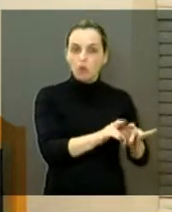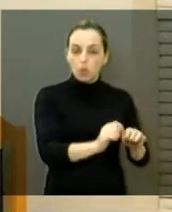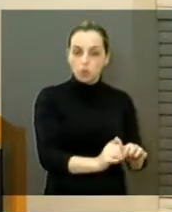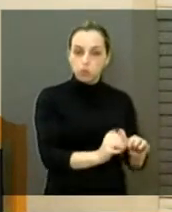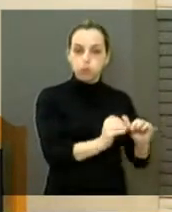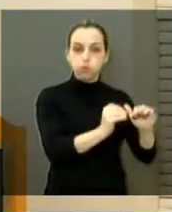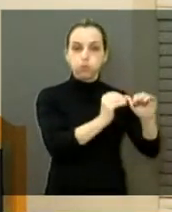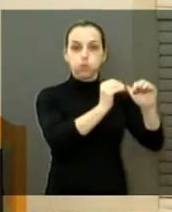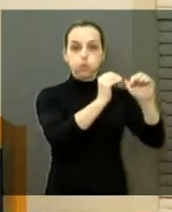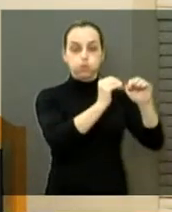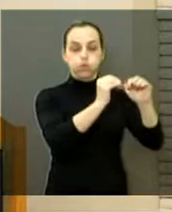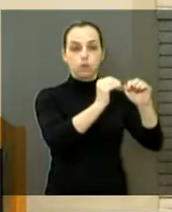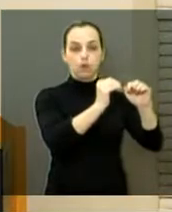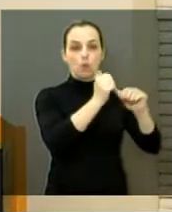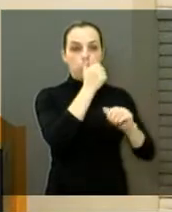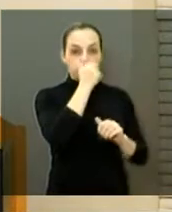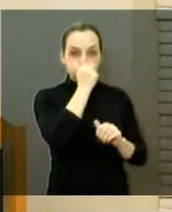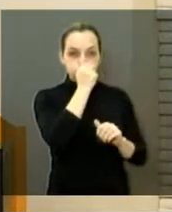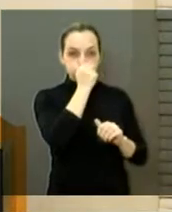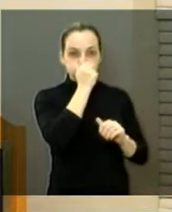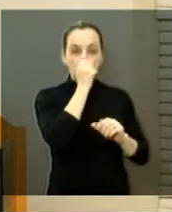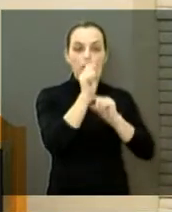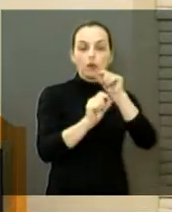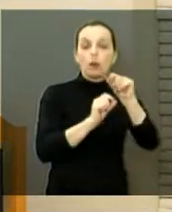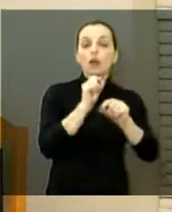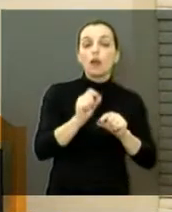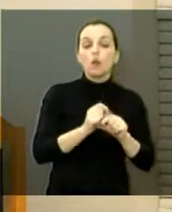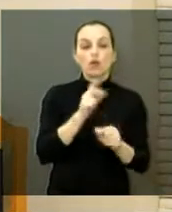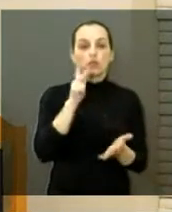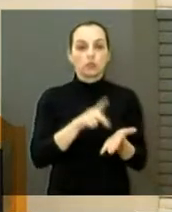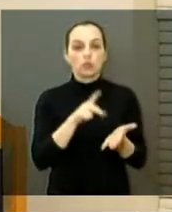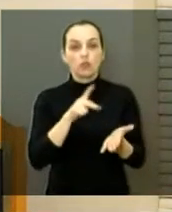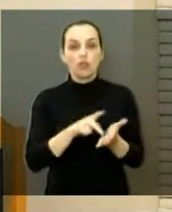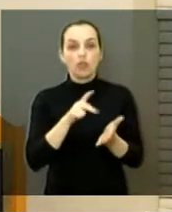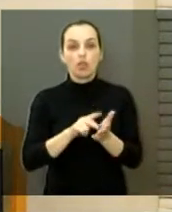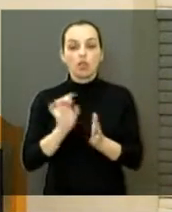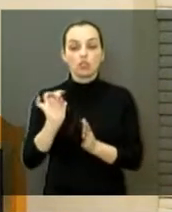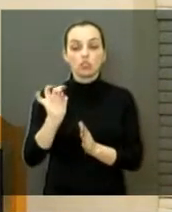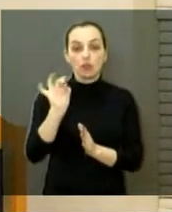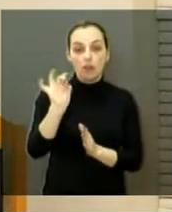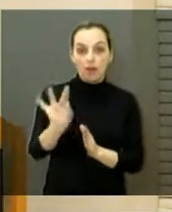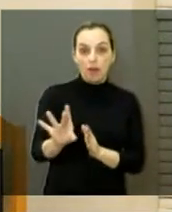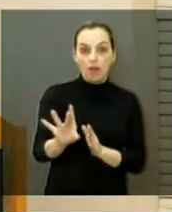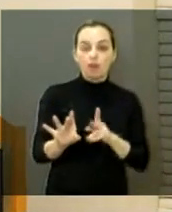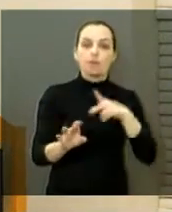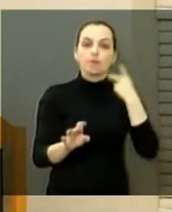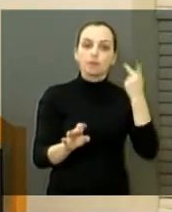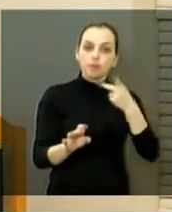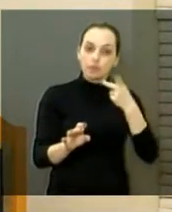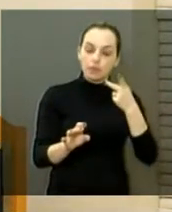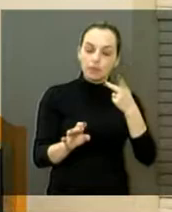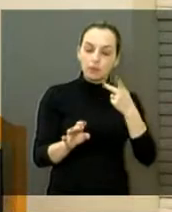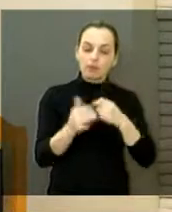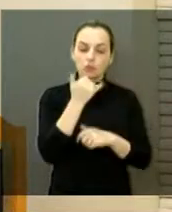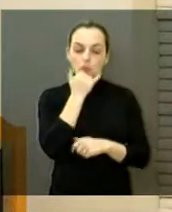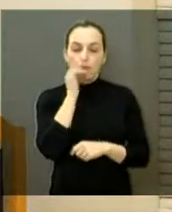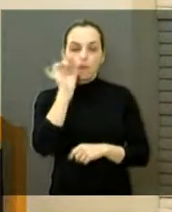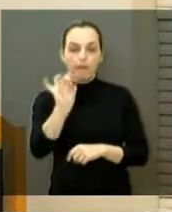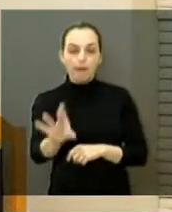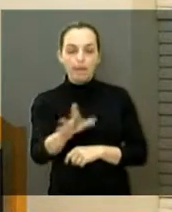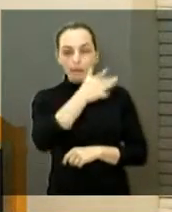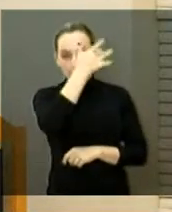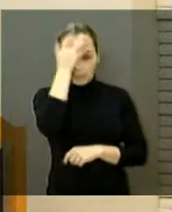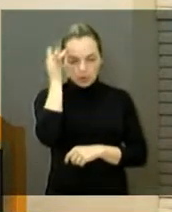os bolsões nessa situação. Porque na realidade cada munícipe ele tem direito a meio metro cúbico por mês. Então, tendo